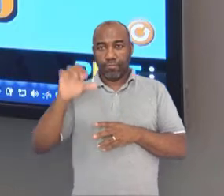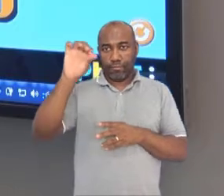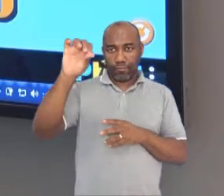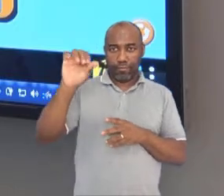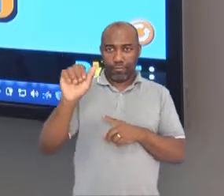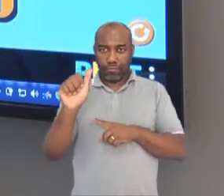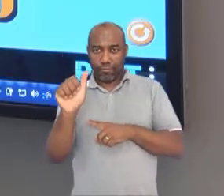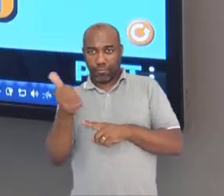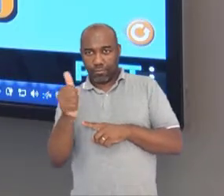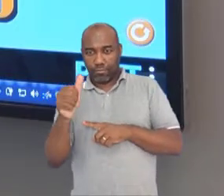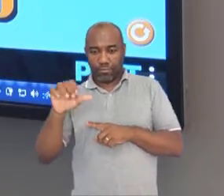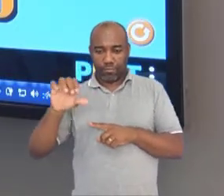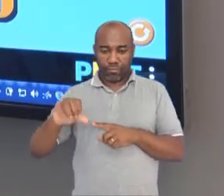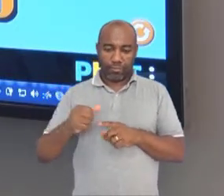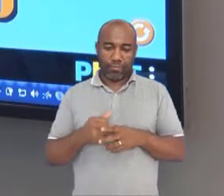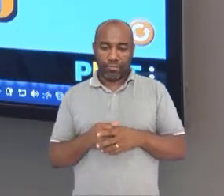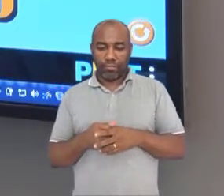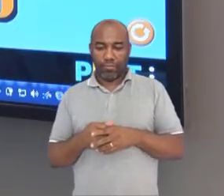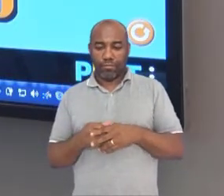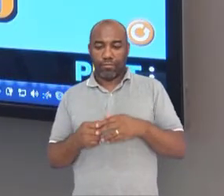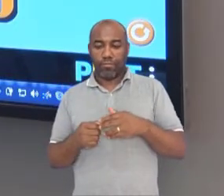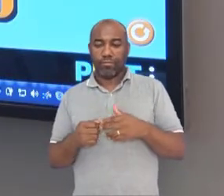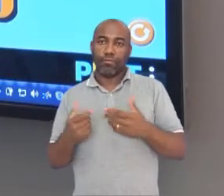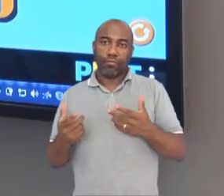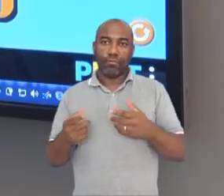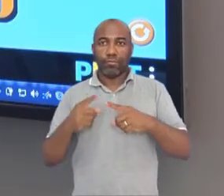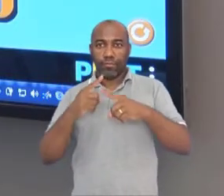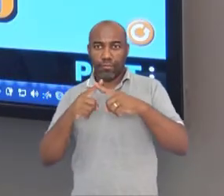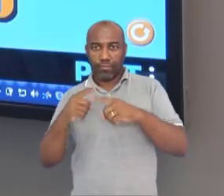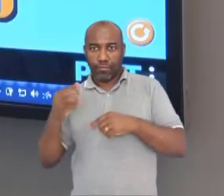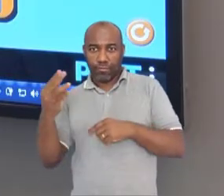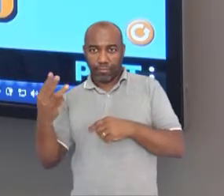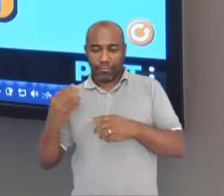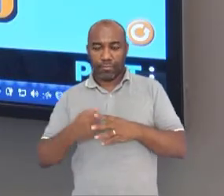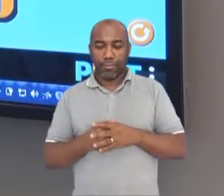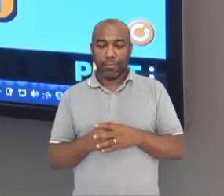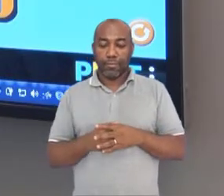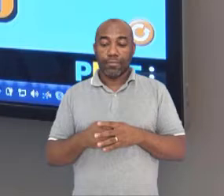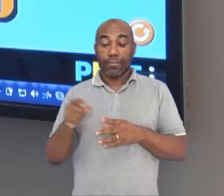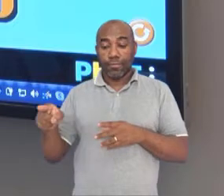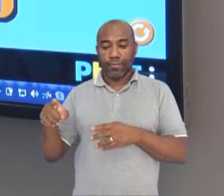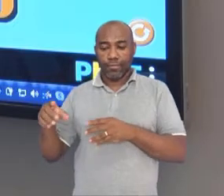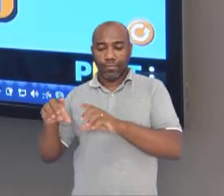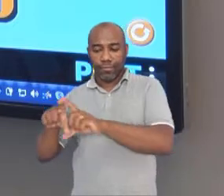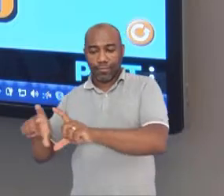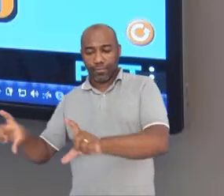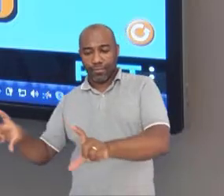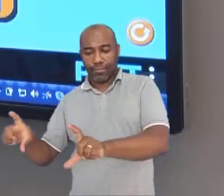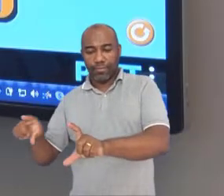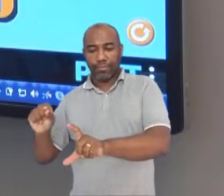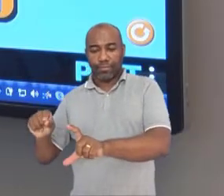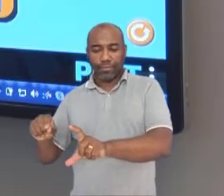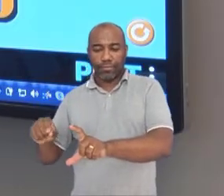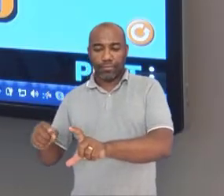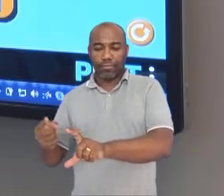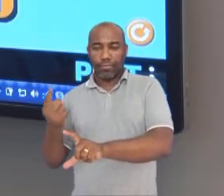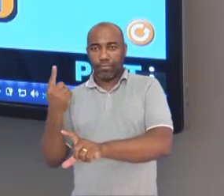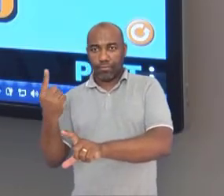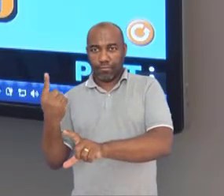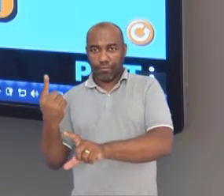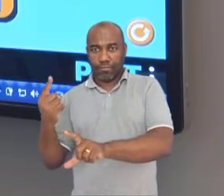Então, nós temos 3 resistores com 9 ohms. Veja que a intensidade de corrente elétrica é 1